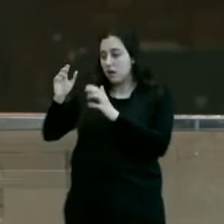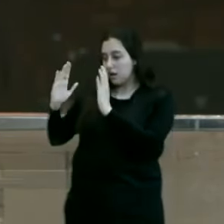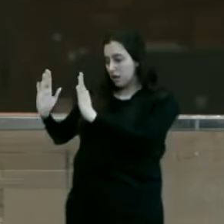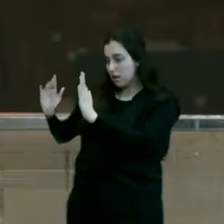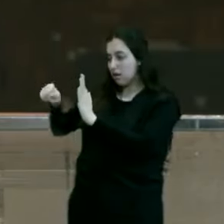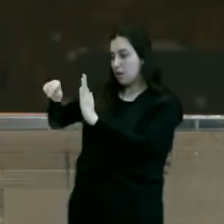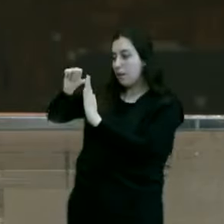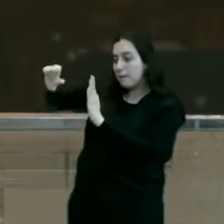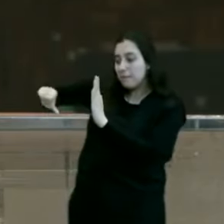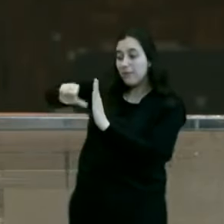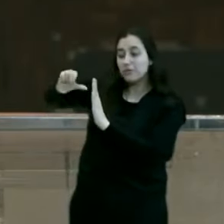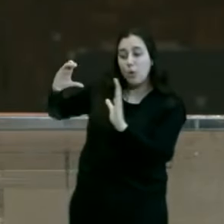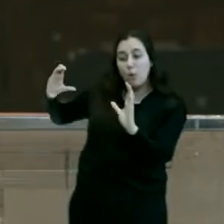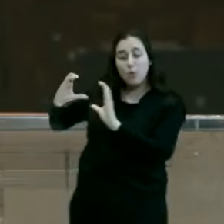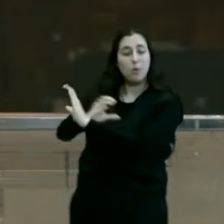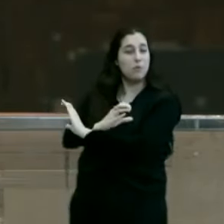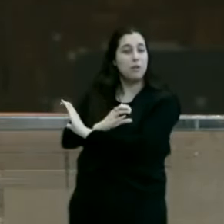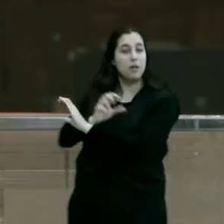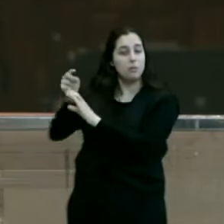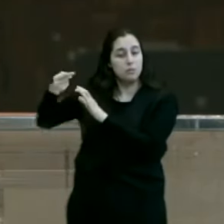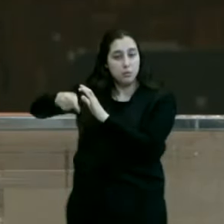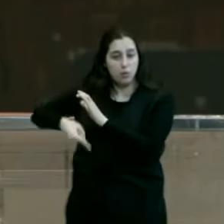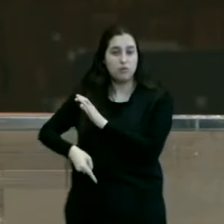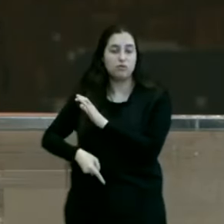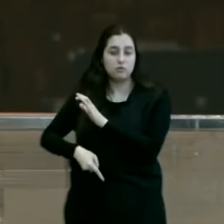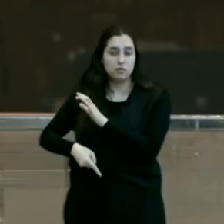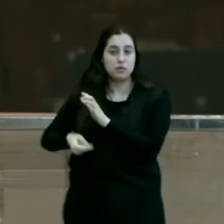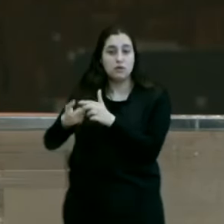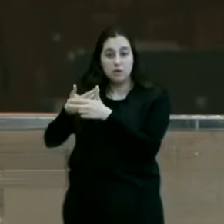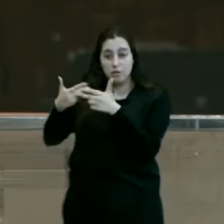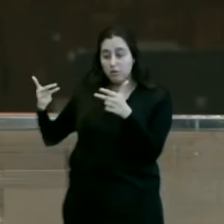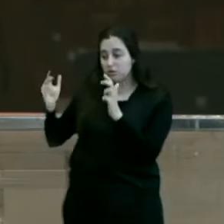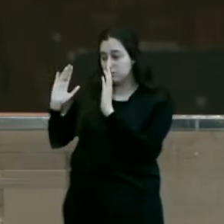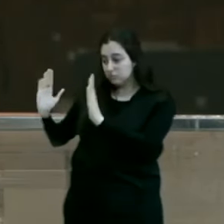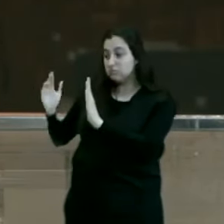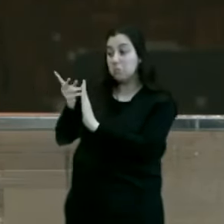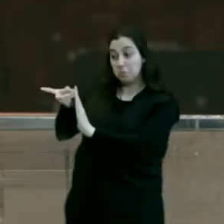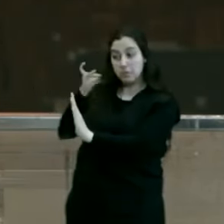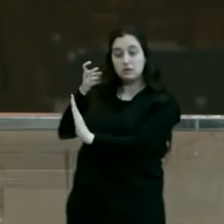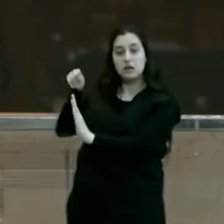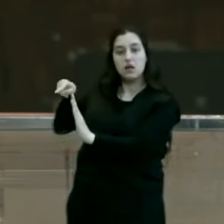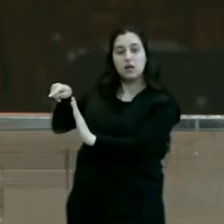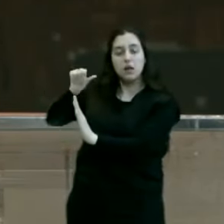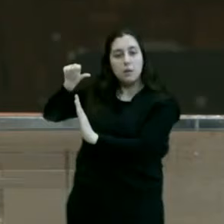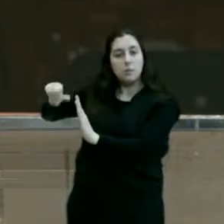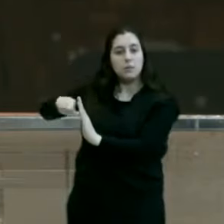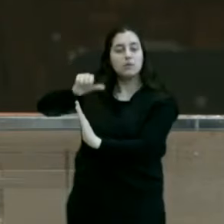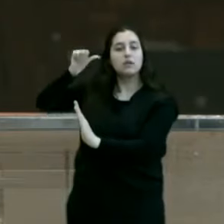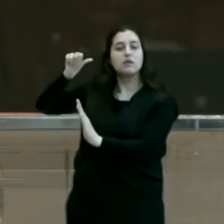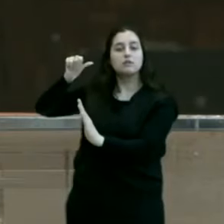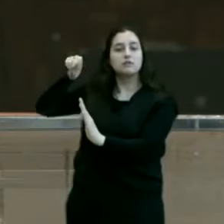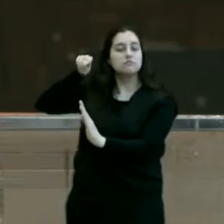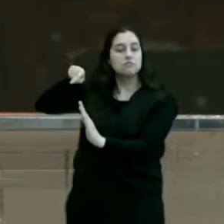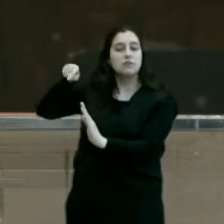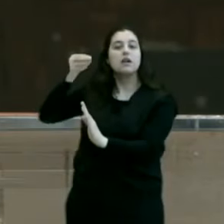Mudança completa e profunda. Causa notável. Mudança em